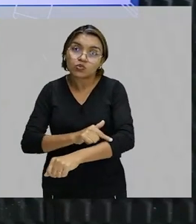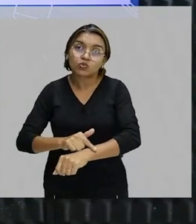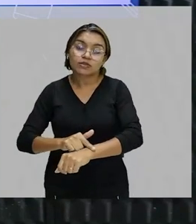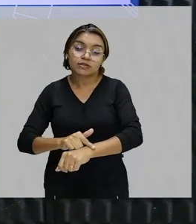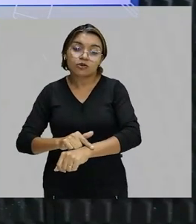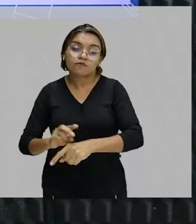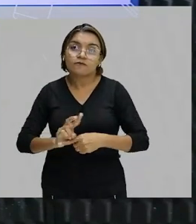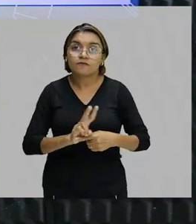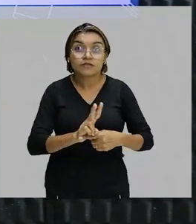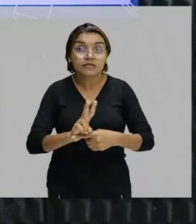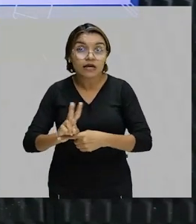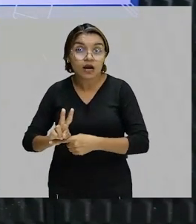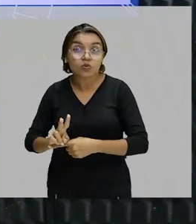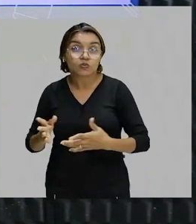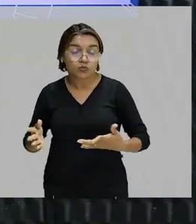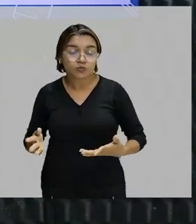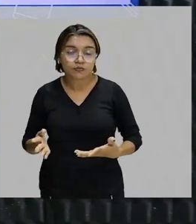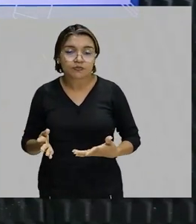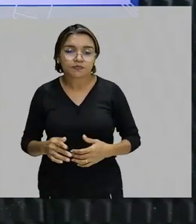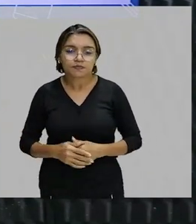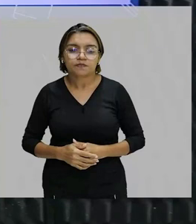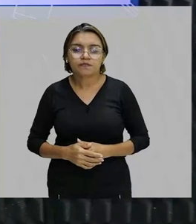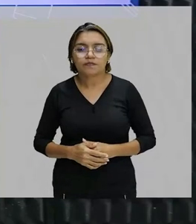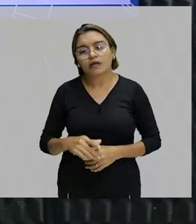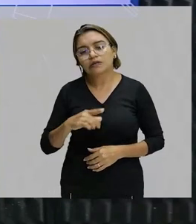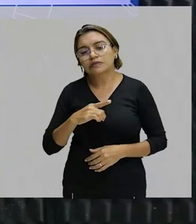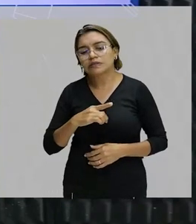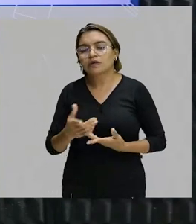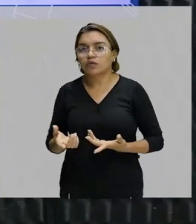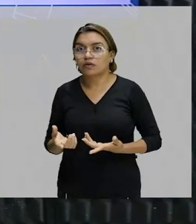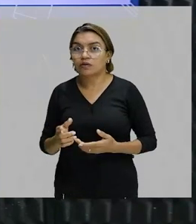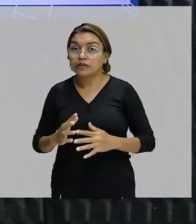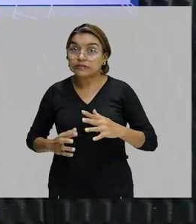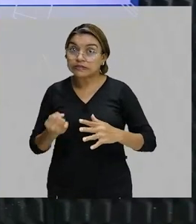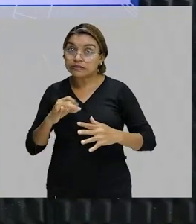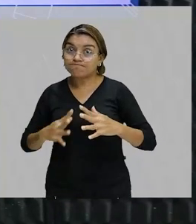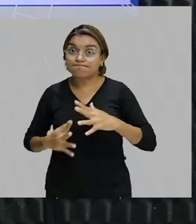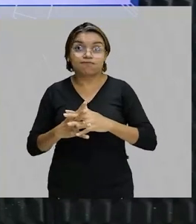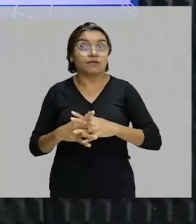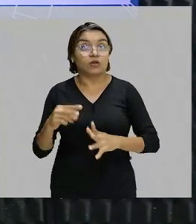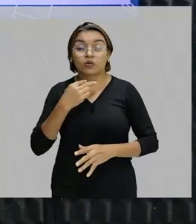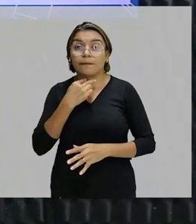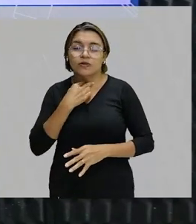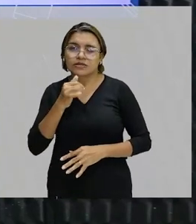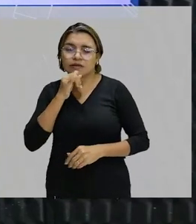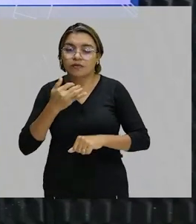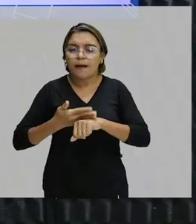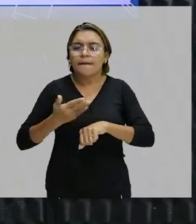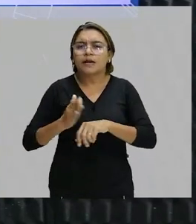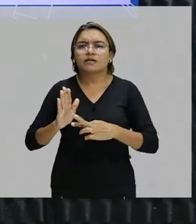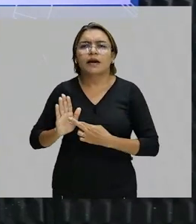pode gastar até quando o teto determina a partir daí não se pode mais gastar na prática muitas vezes o que que isso